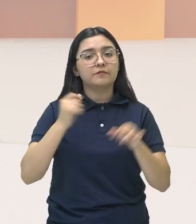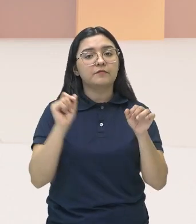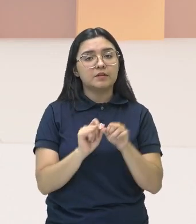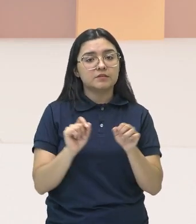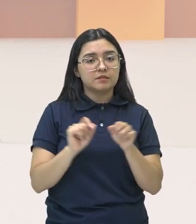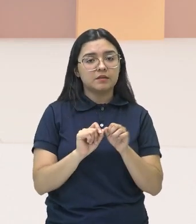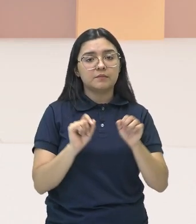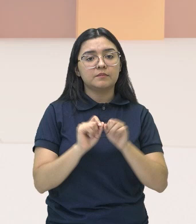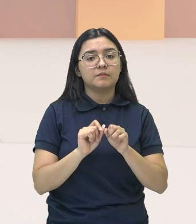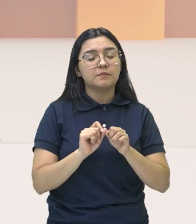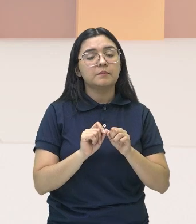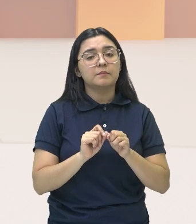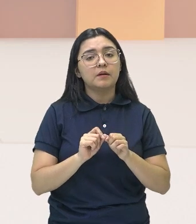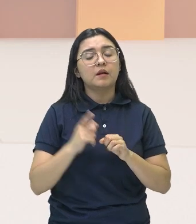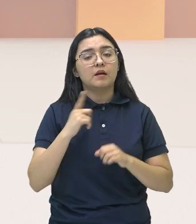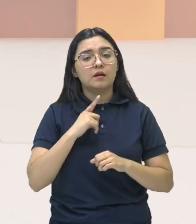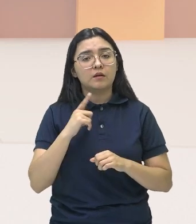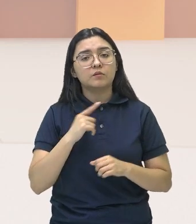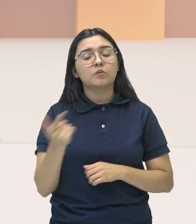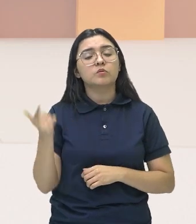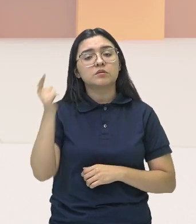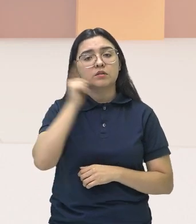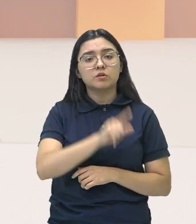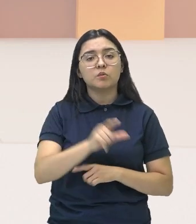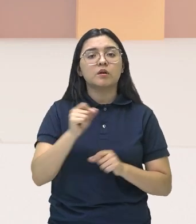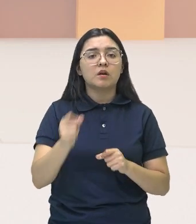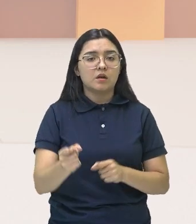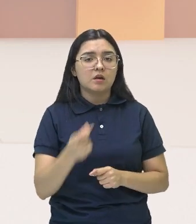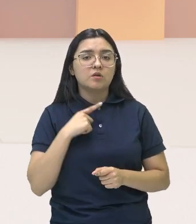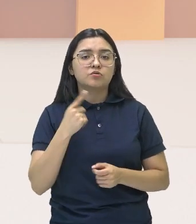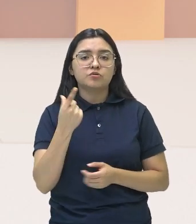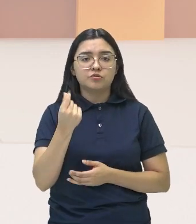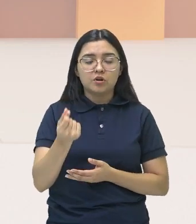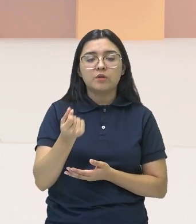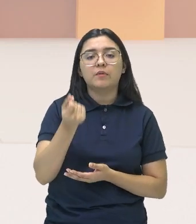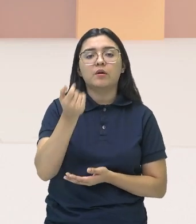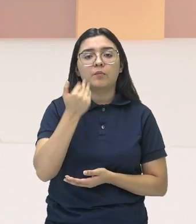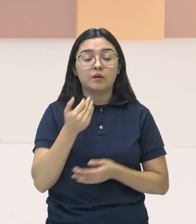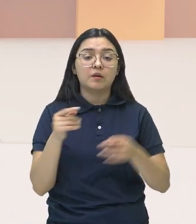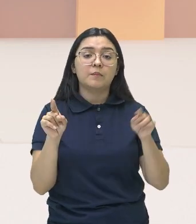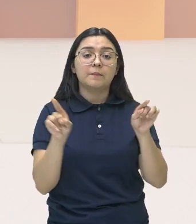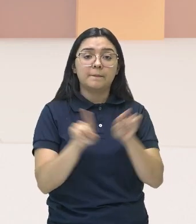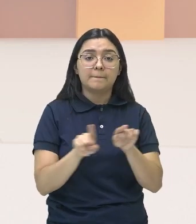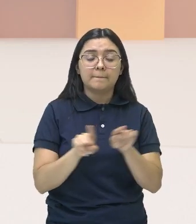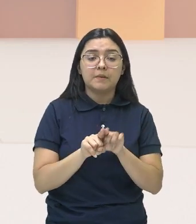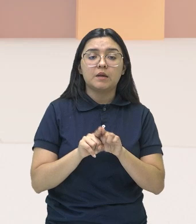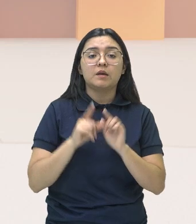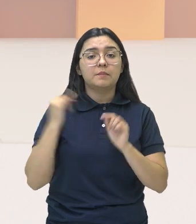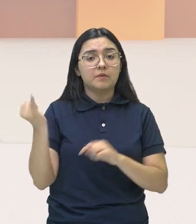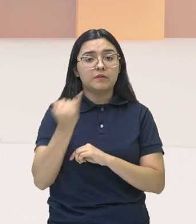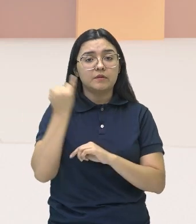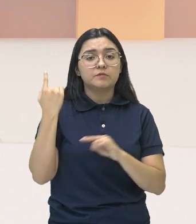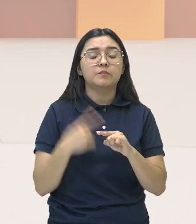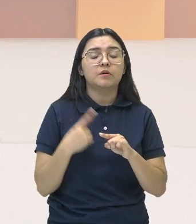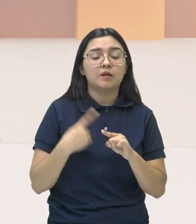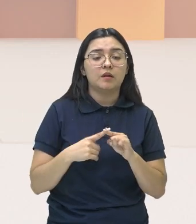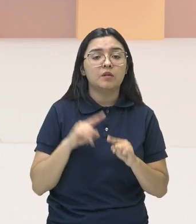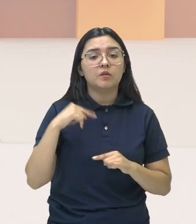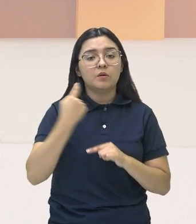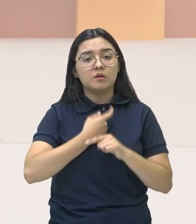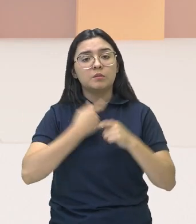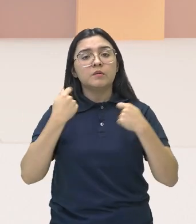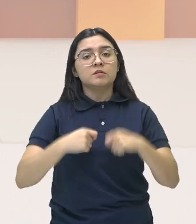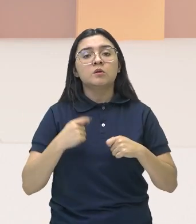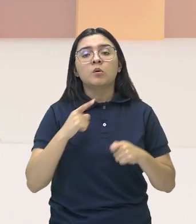para obter também o nosso próprio sustento, né? Por isso que ela é importante, porque aqui dentro também nós temos que buscar o